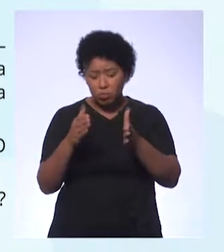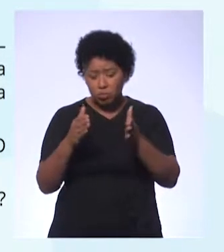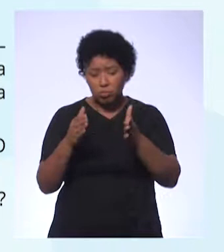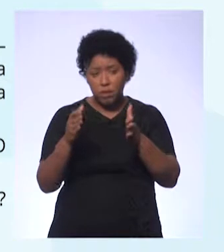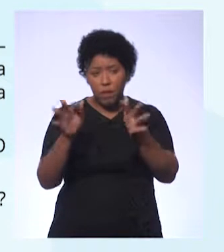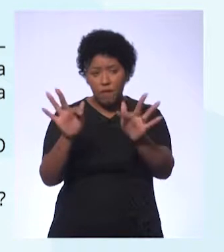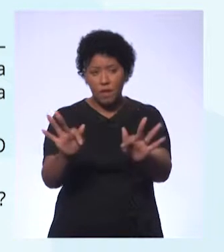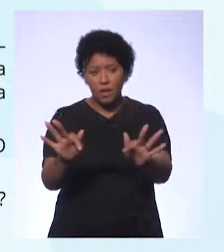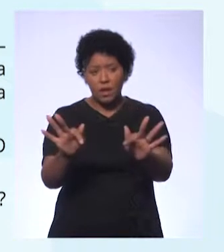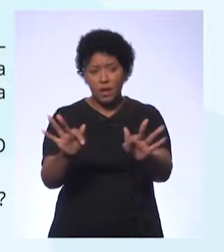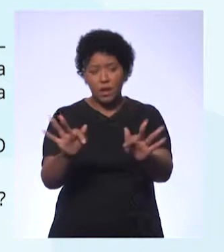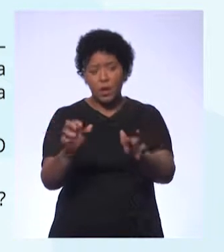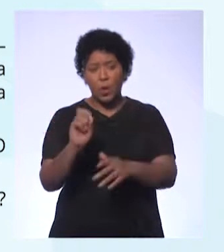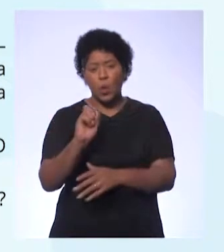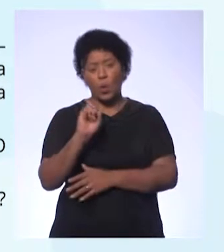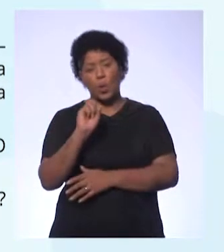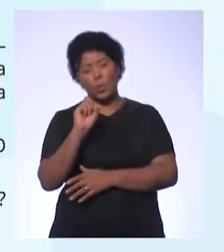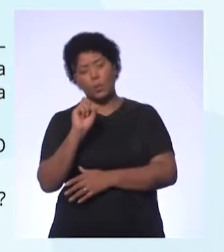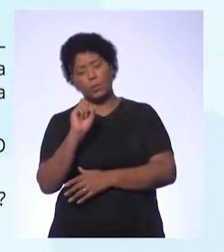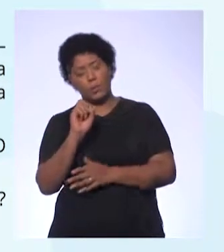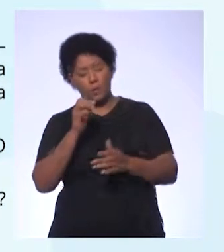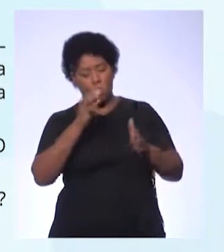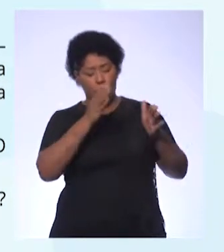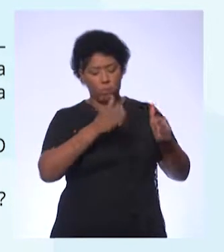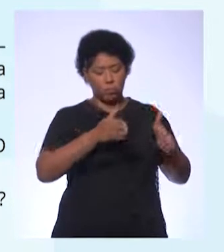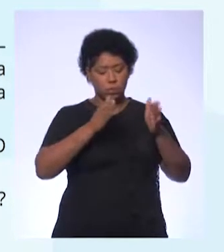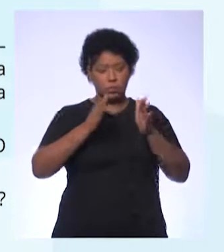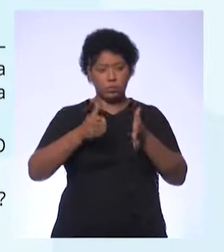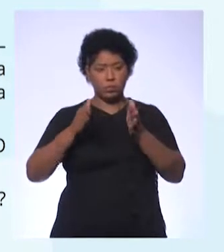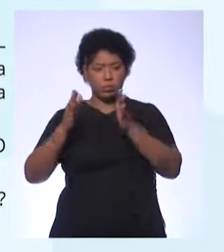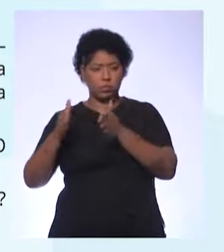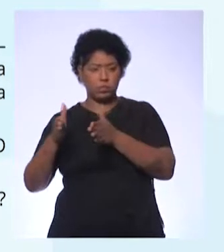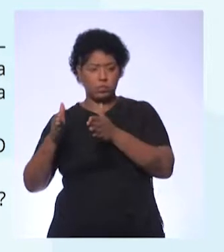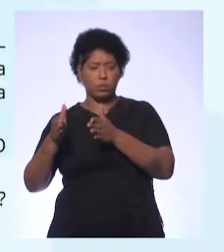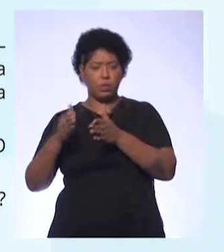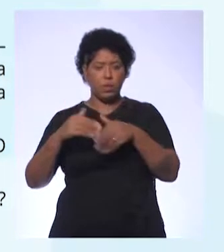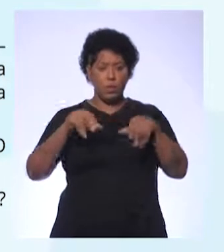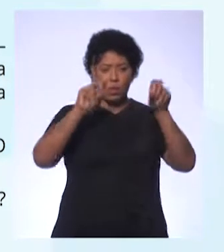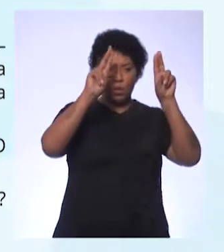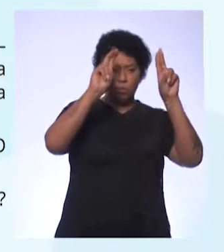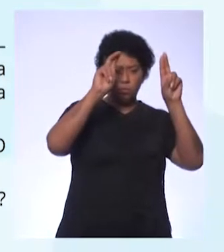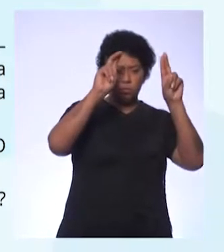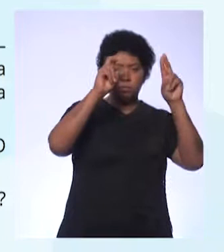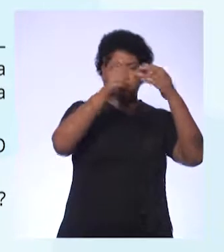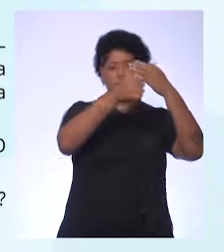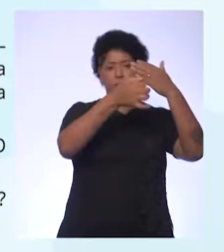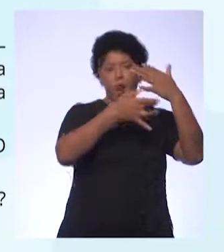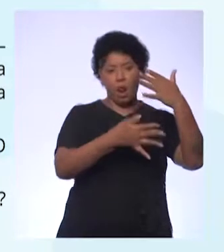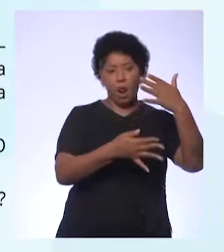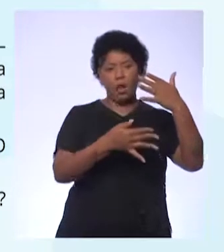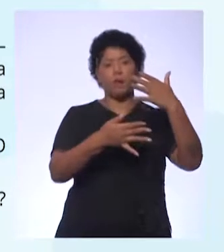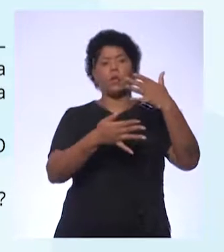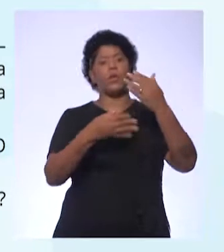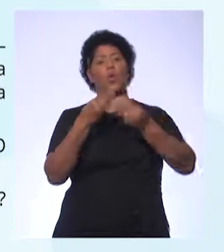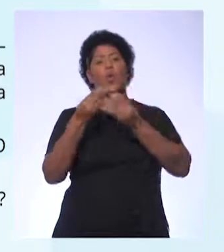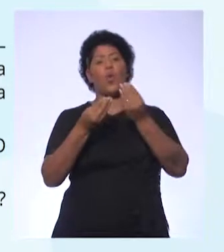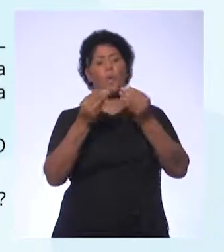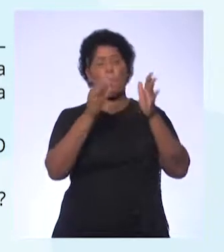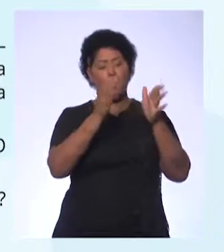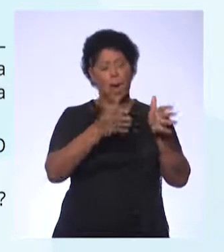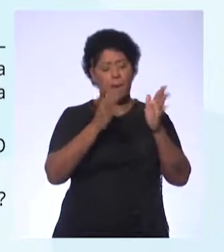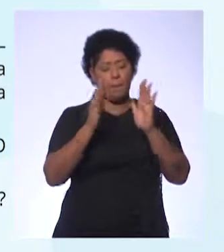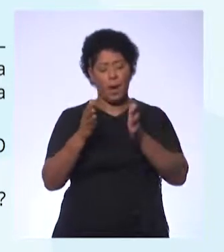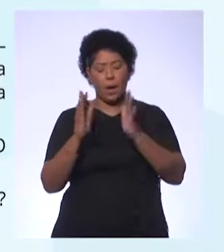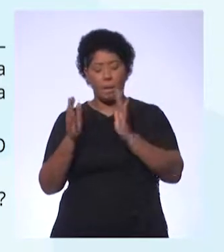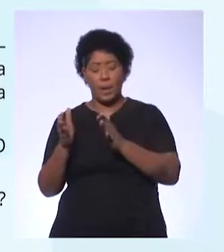história? Ou seja, dividir a história em 3 partes, né? A famosa introdução, o desenvolvimento e a conclusão, no caso da narrativa. O